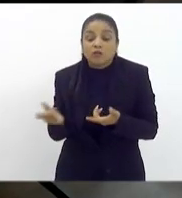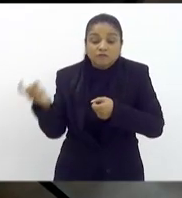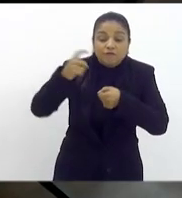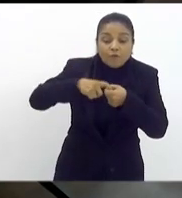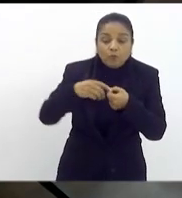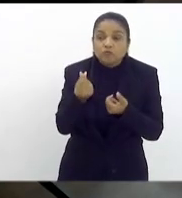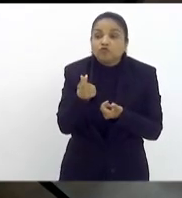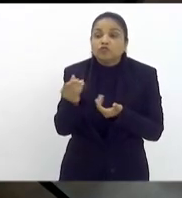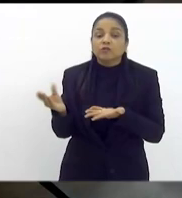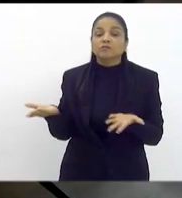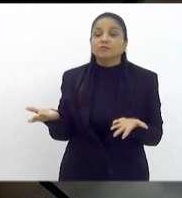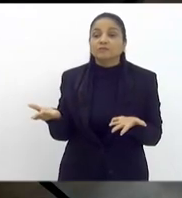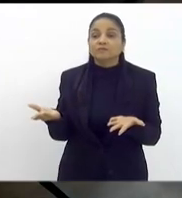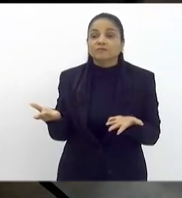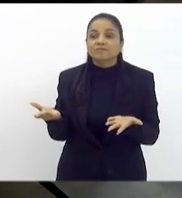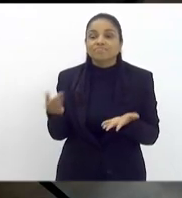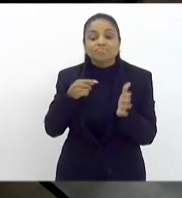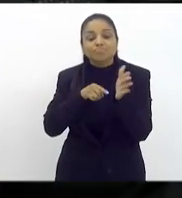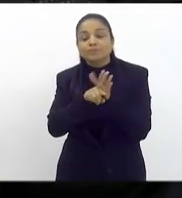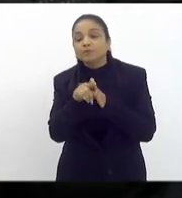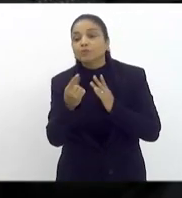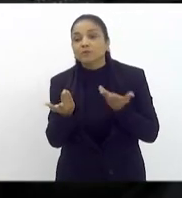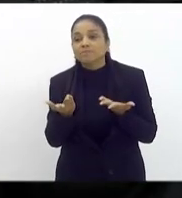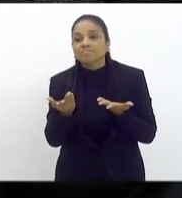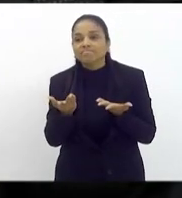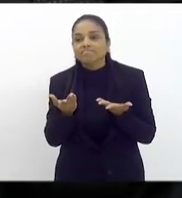pergunta. Sim.